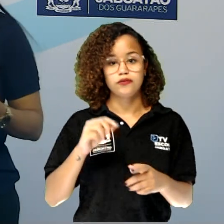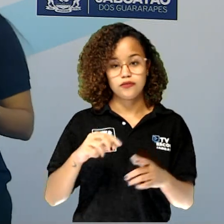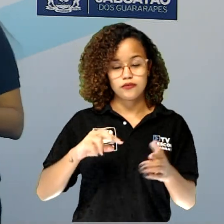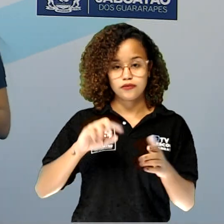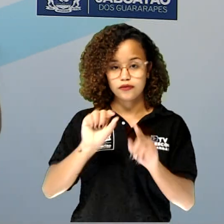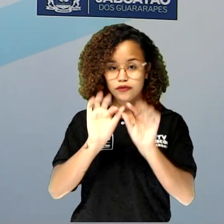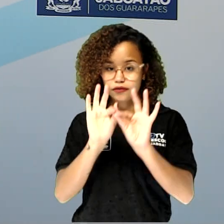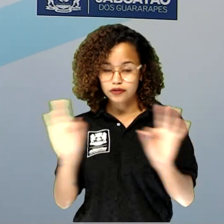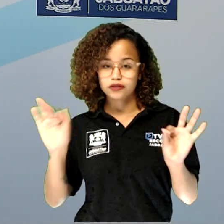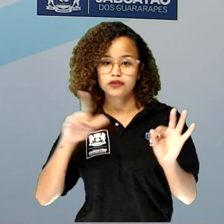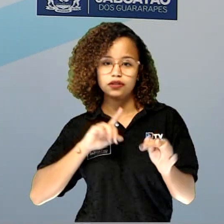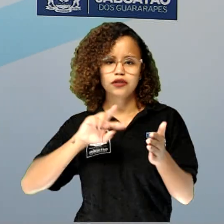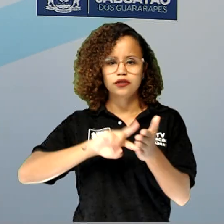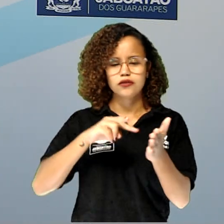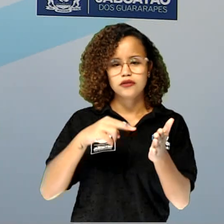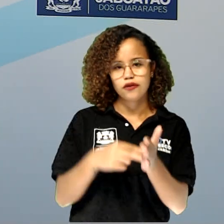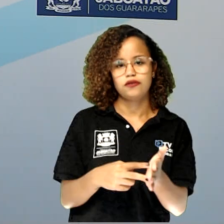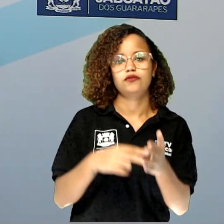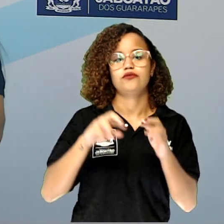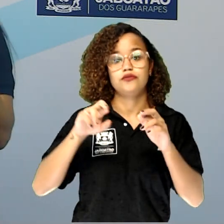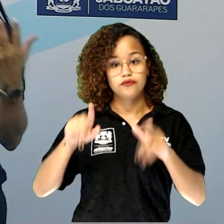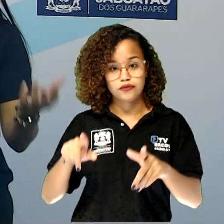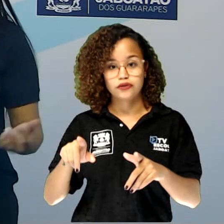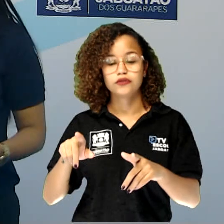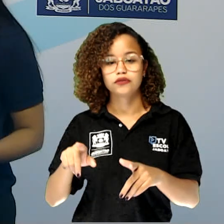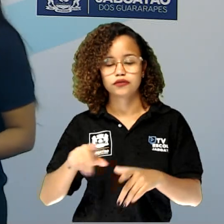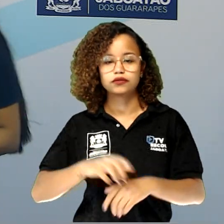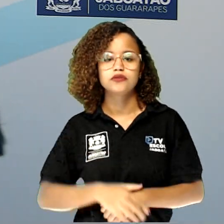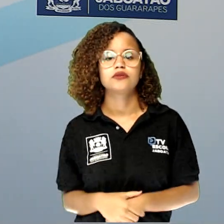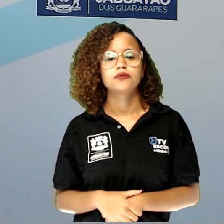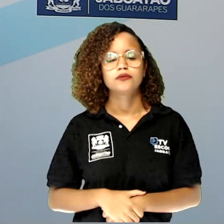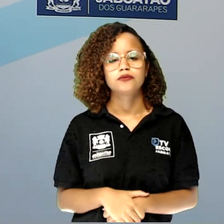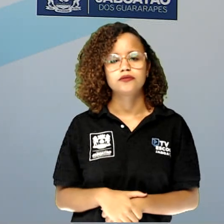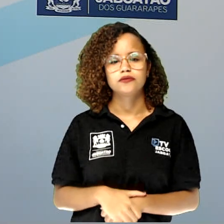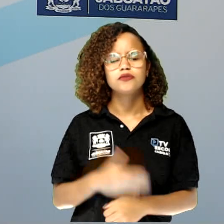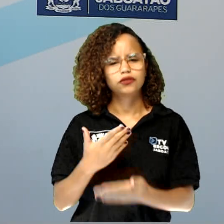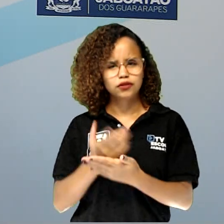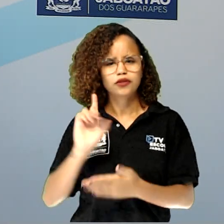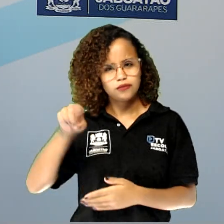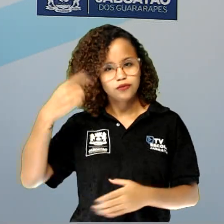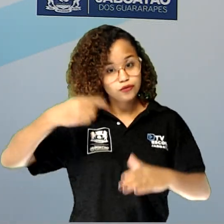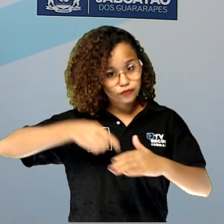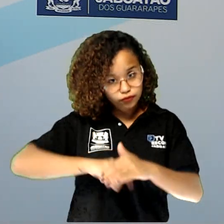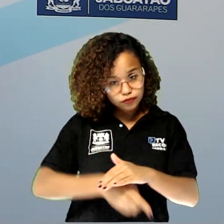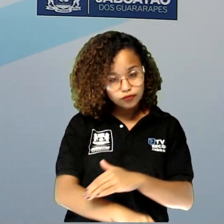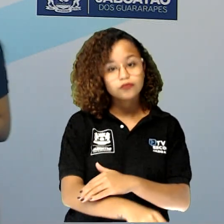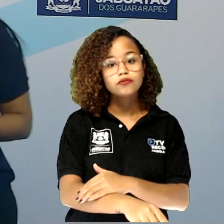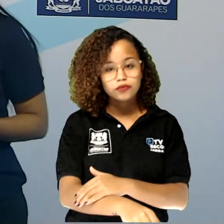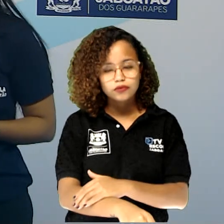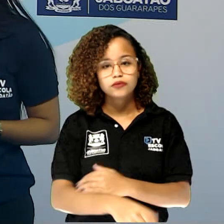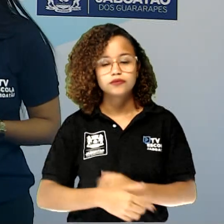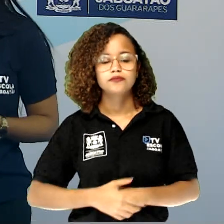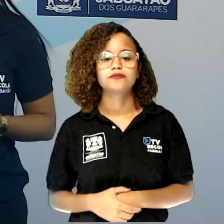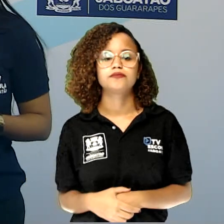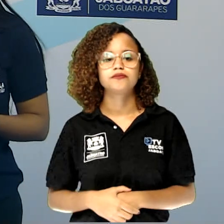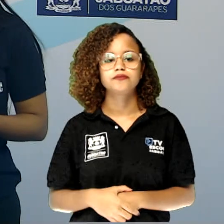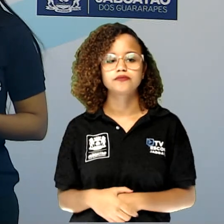gente pensa que quer levar por um lado, mas tem outro lado. A gente vai estudar bem mais aprofundado já essa parte de ambiguidade.